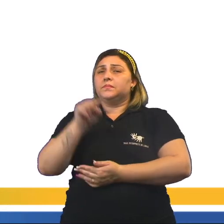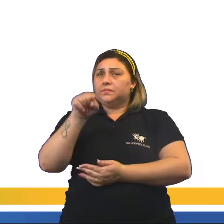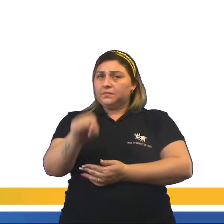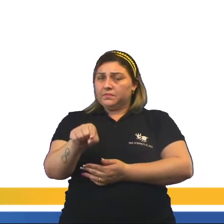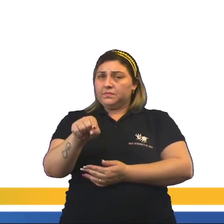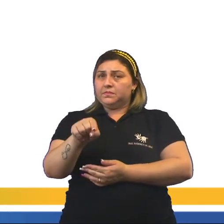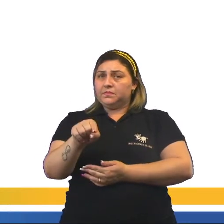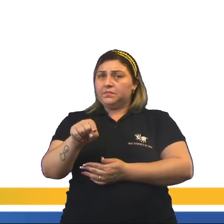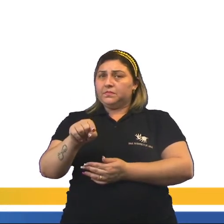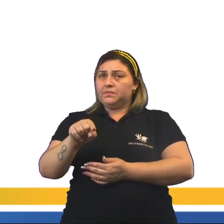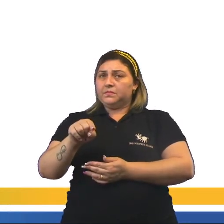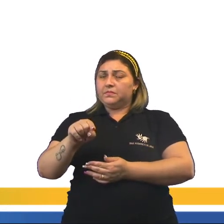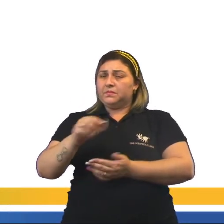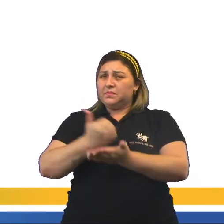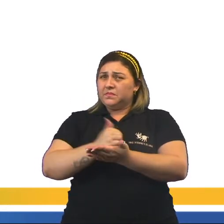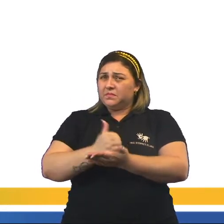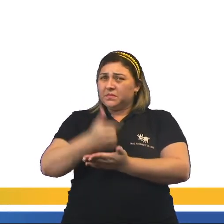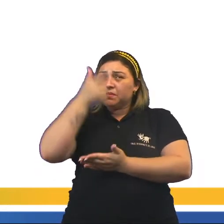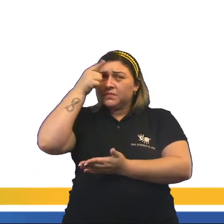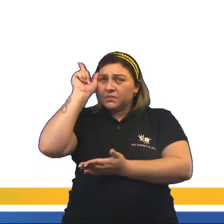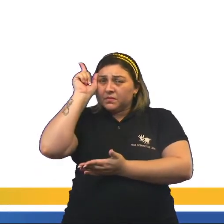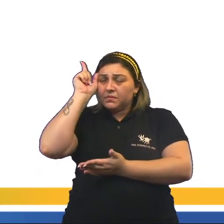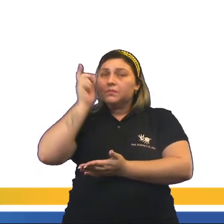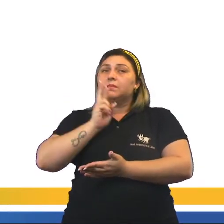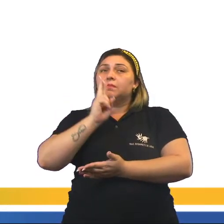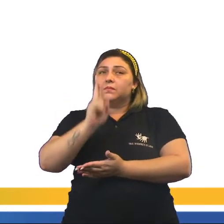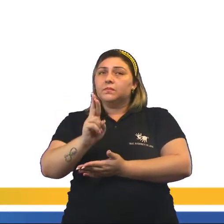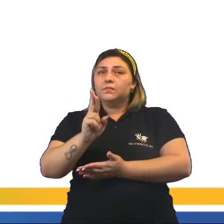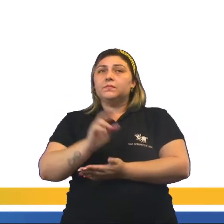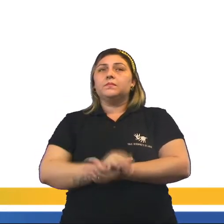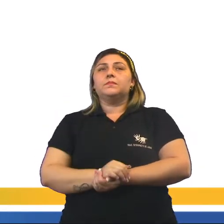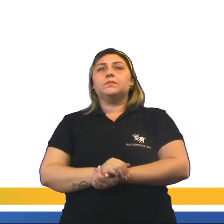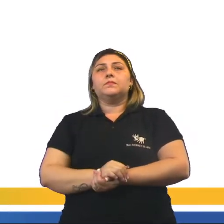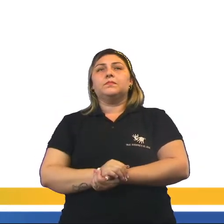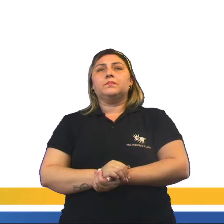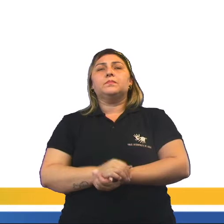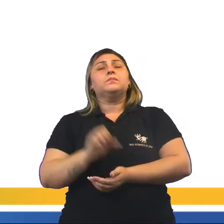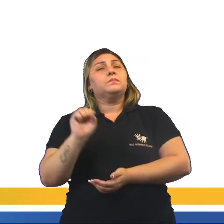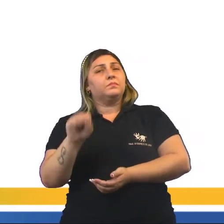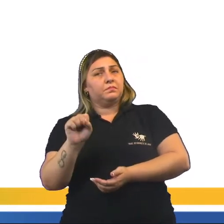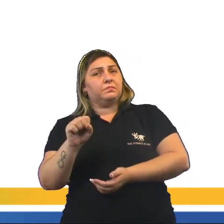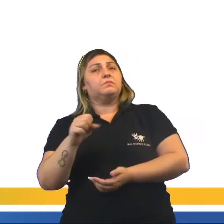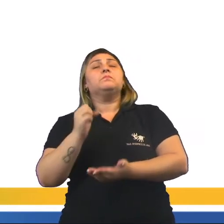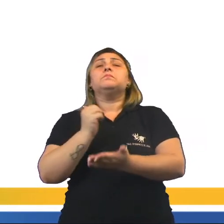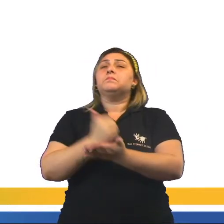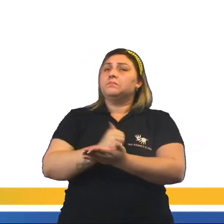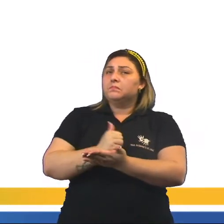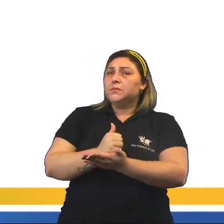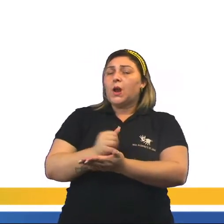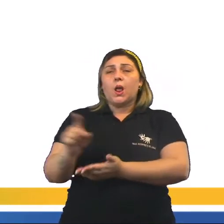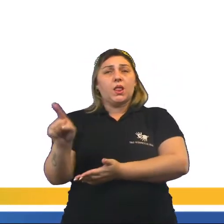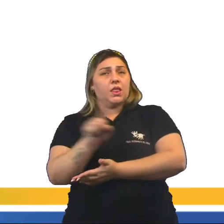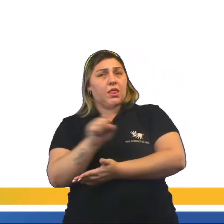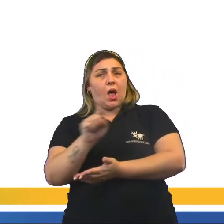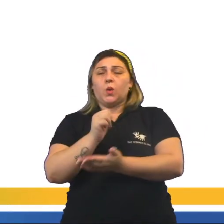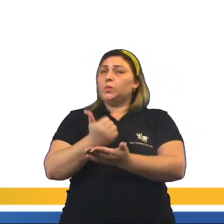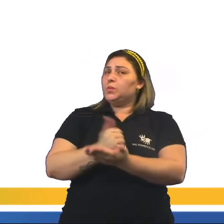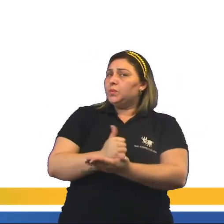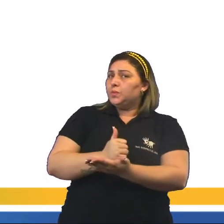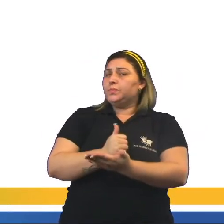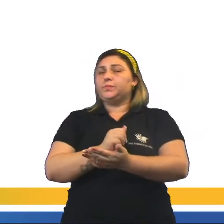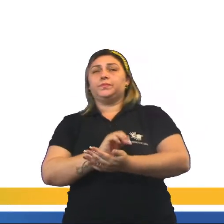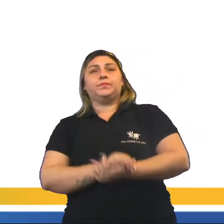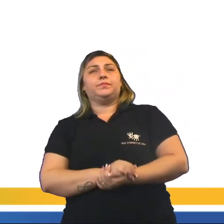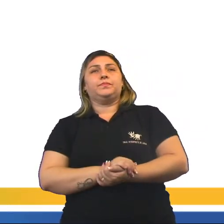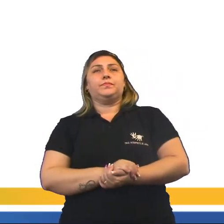Você jogou jogos ontem? A resposta, yes, I did. Sim, eu joguei. No, I didn't. Não, eu